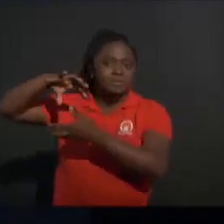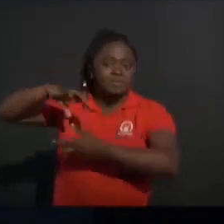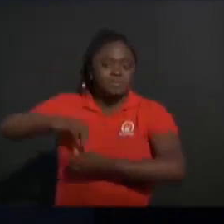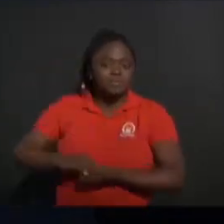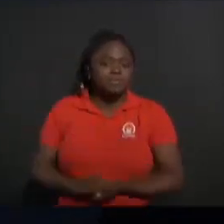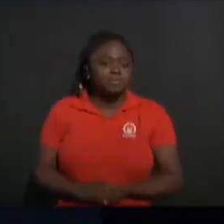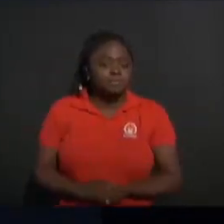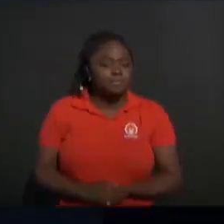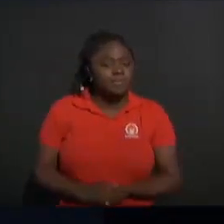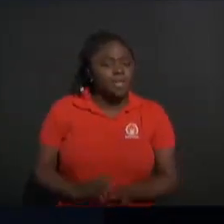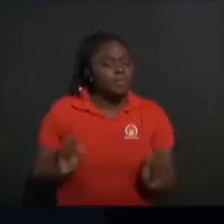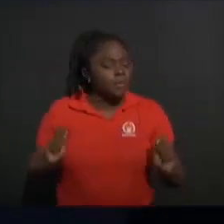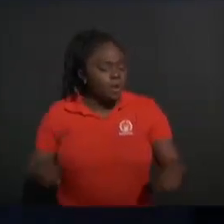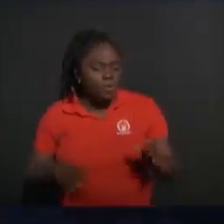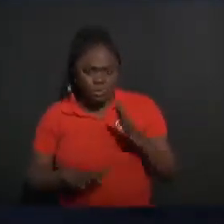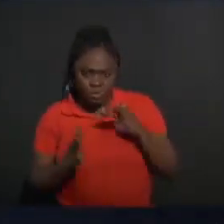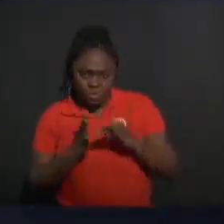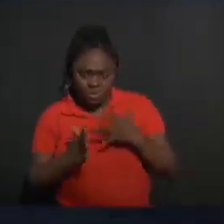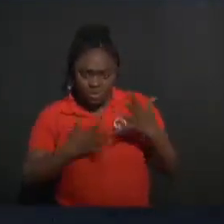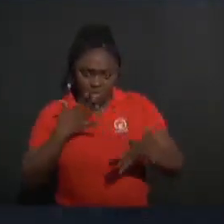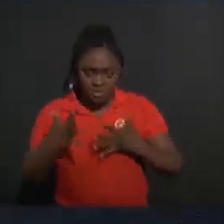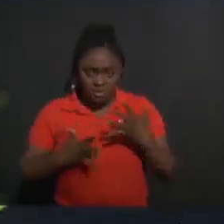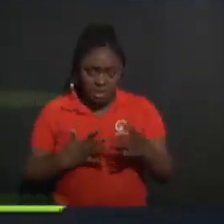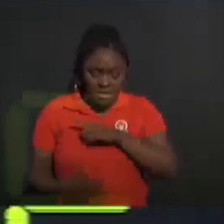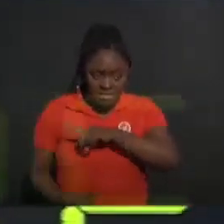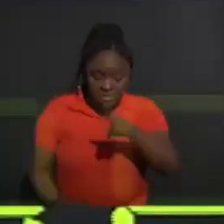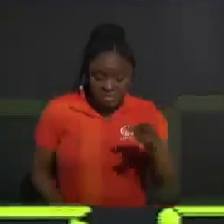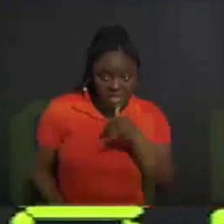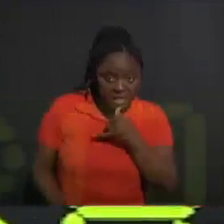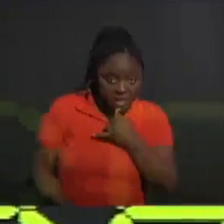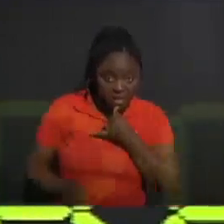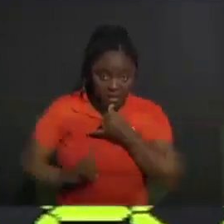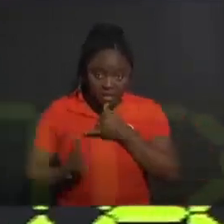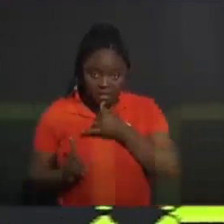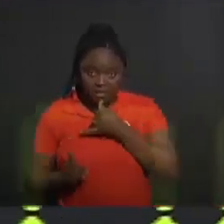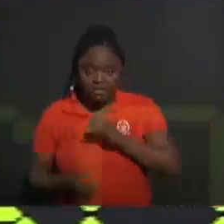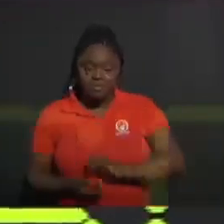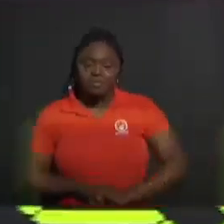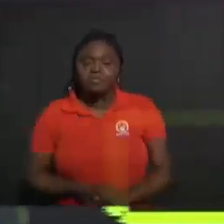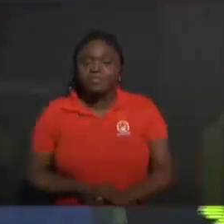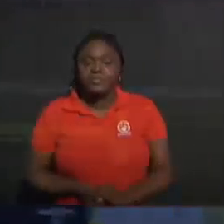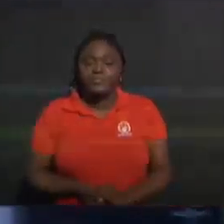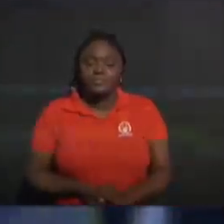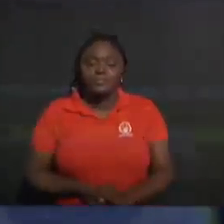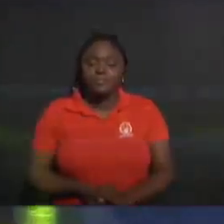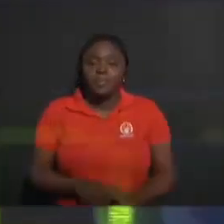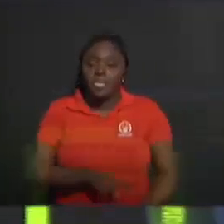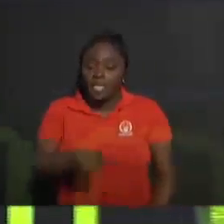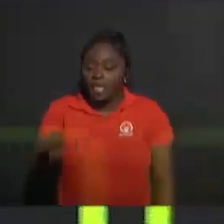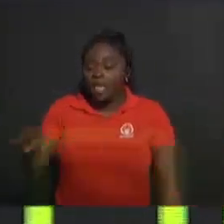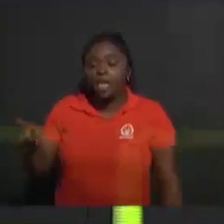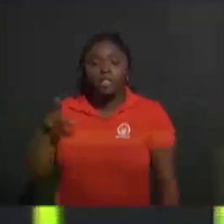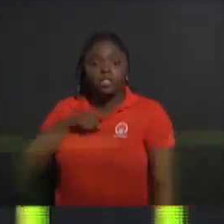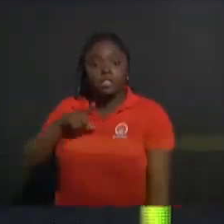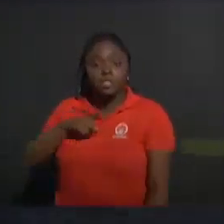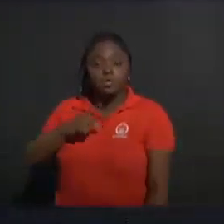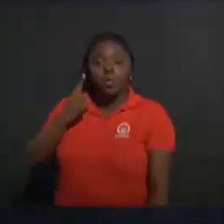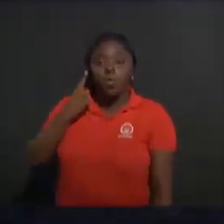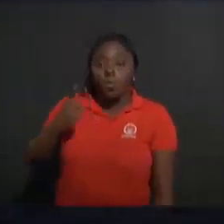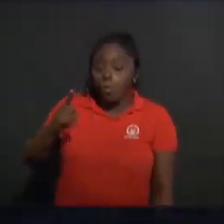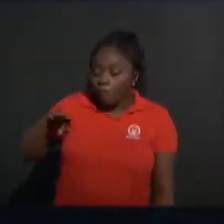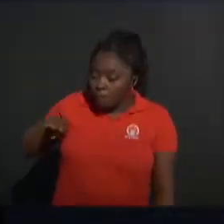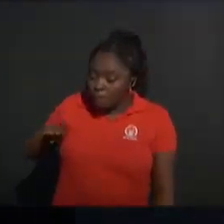Ai, será que pode falar tudo aqui? Vocês não ficam abalados não? Eles tinham 1 bilhão de